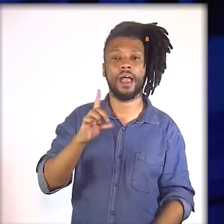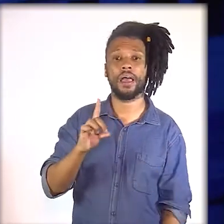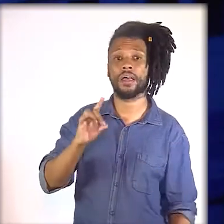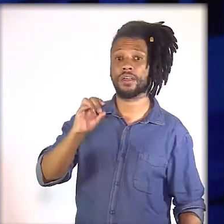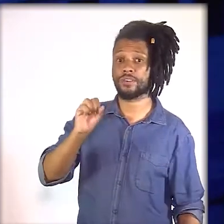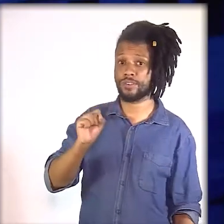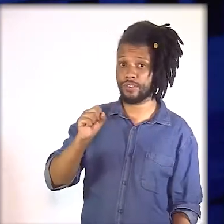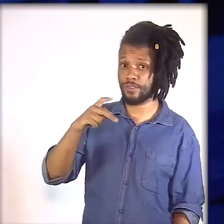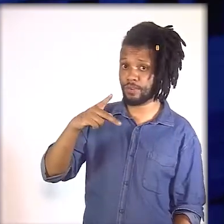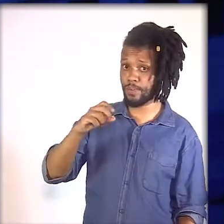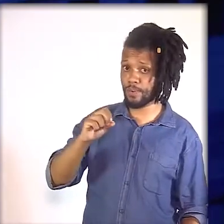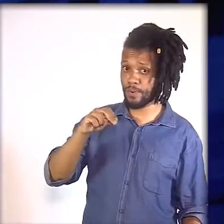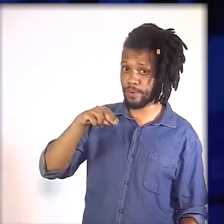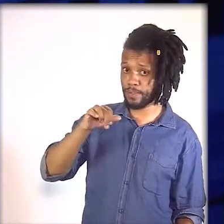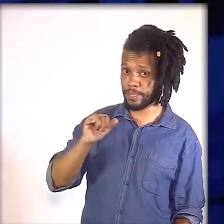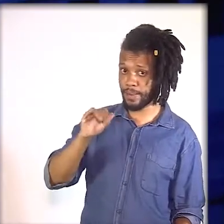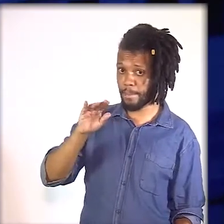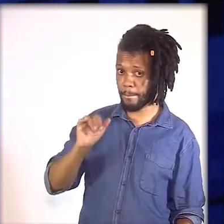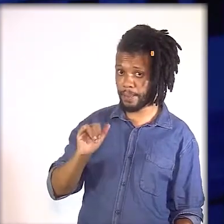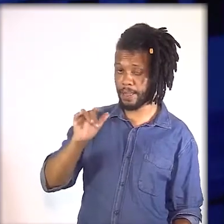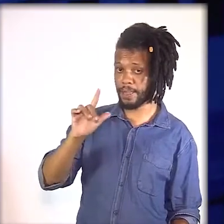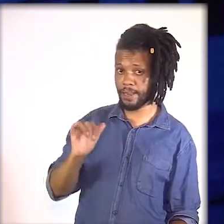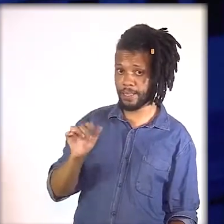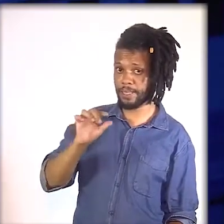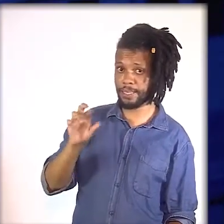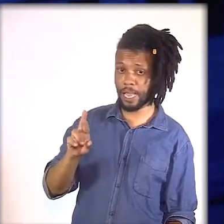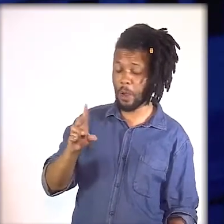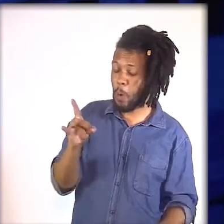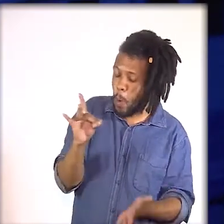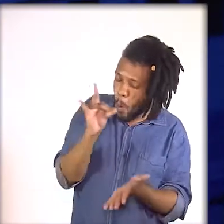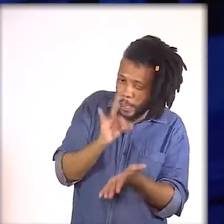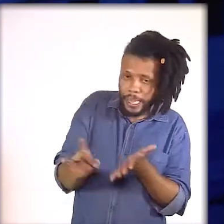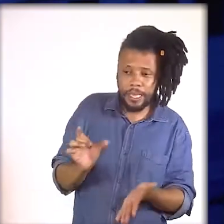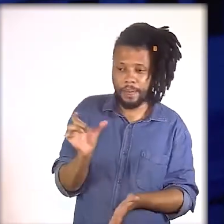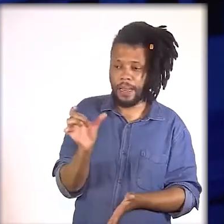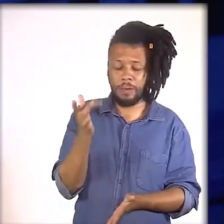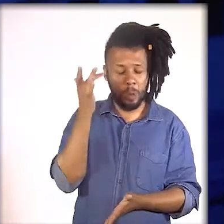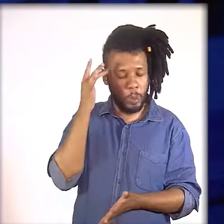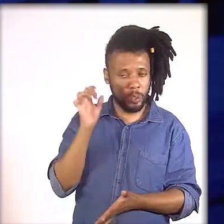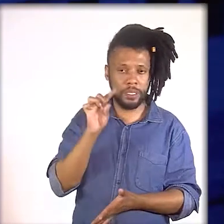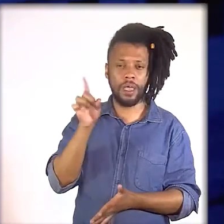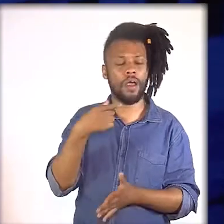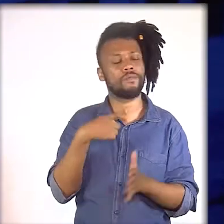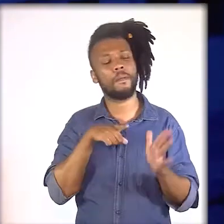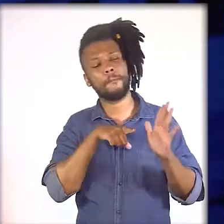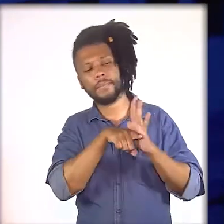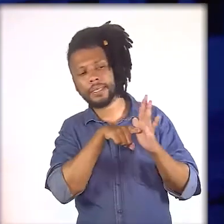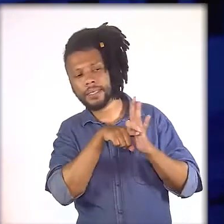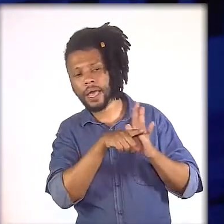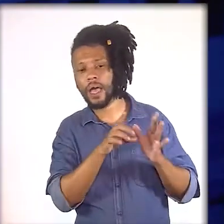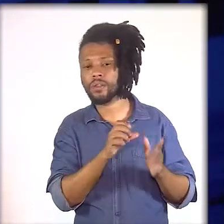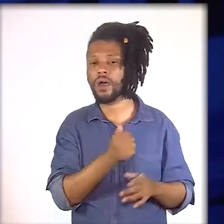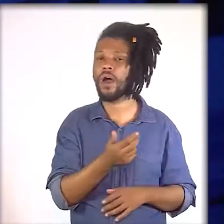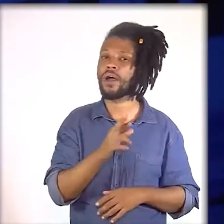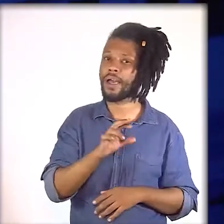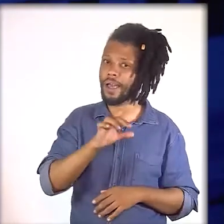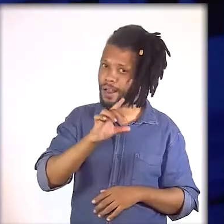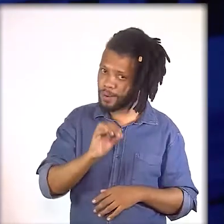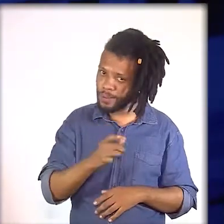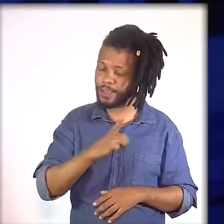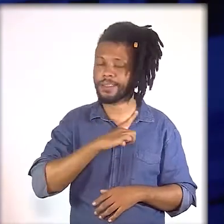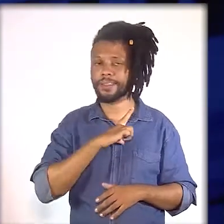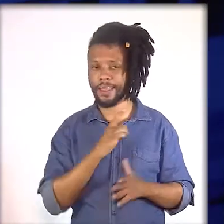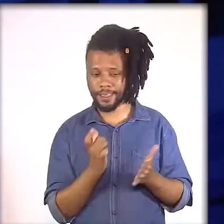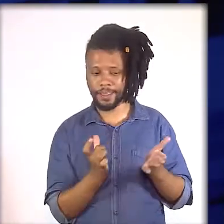que é disponibilizar. Eu odeio essa palavra e eu não sei por que eu odeio essa palavra. E eu fui procurar no Aurélio e